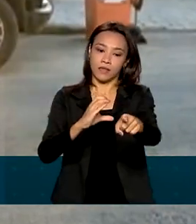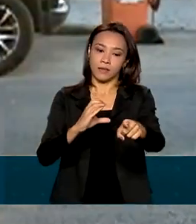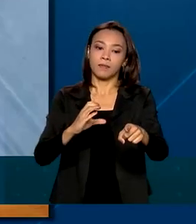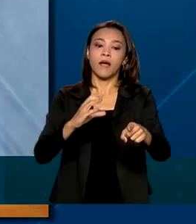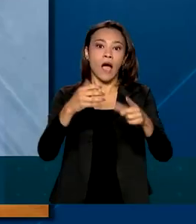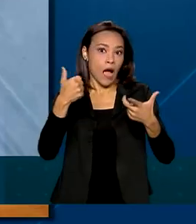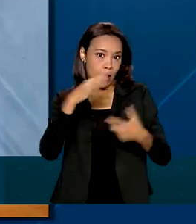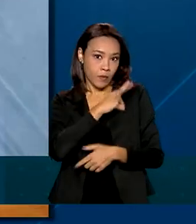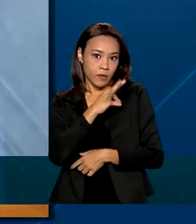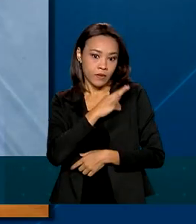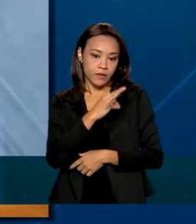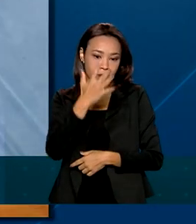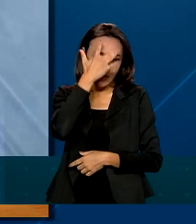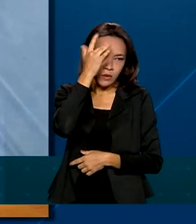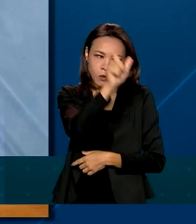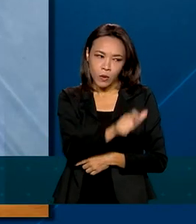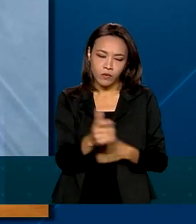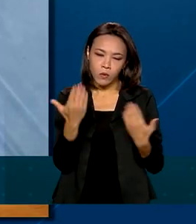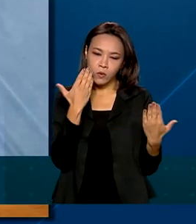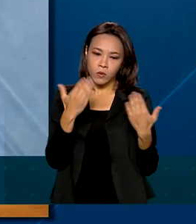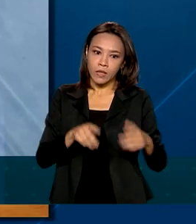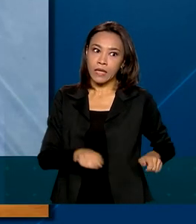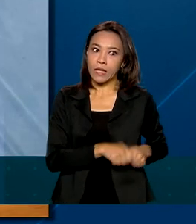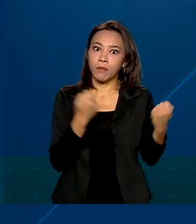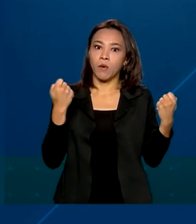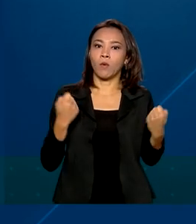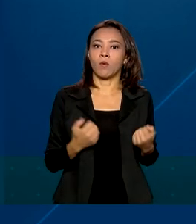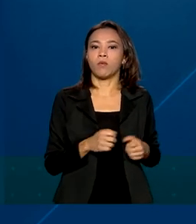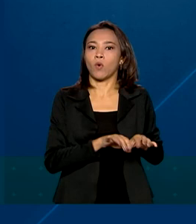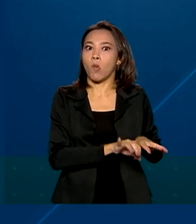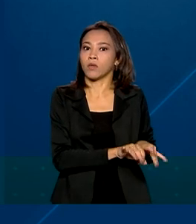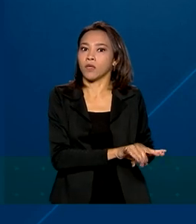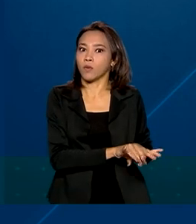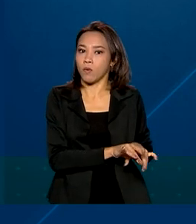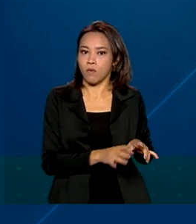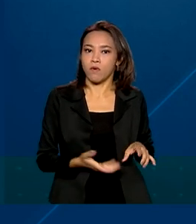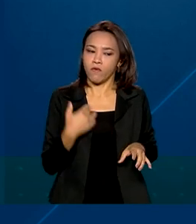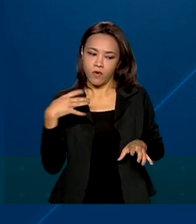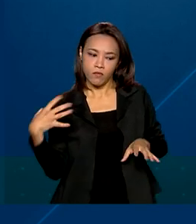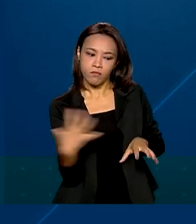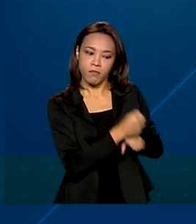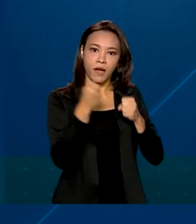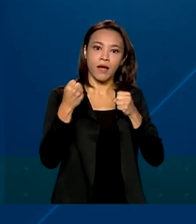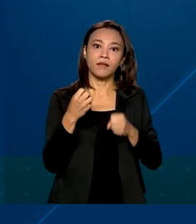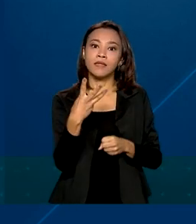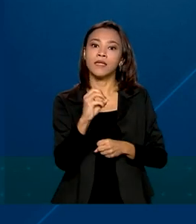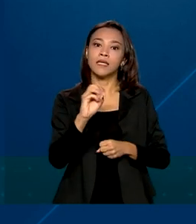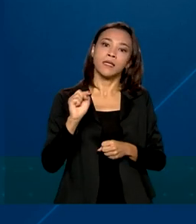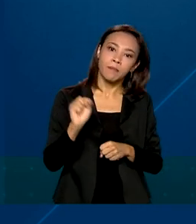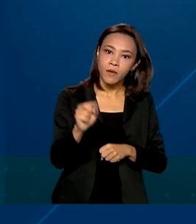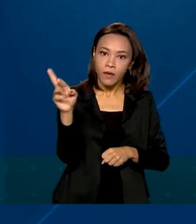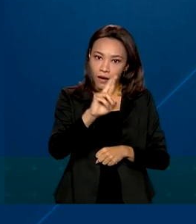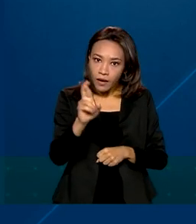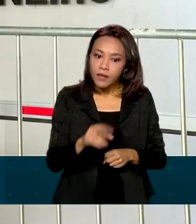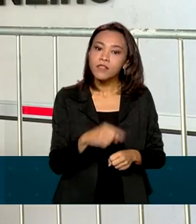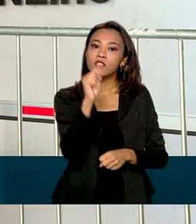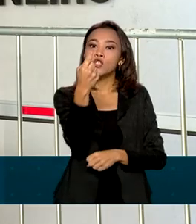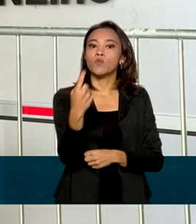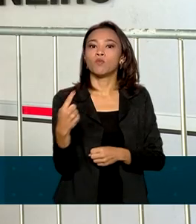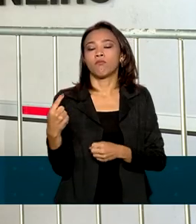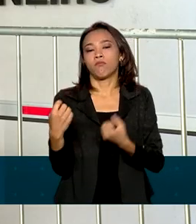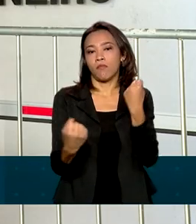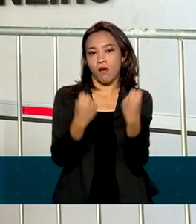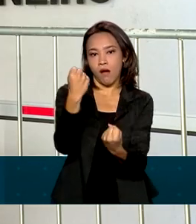polícia, o suspeito chegou a quebrar um computador. Foram apreendidos com ele 30 mil reais em dinheiro e um carro.